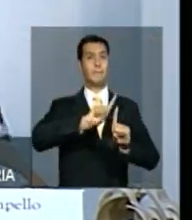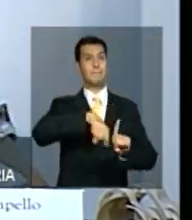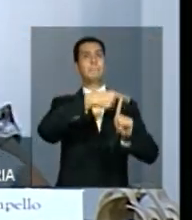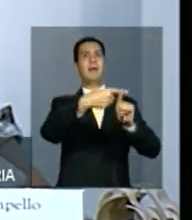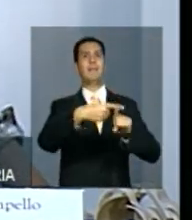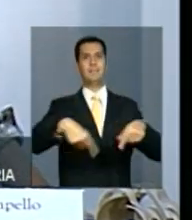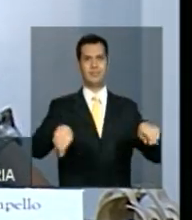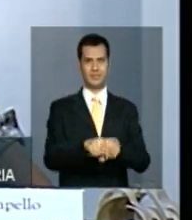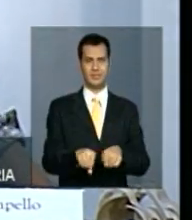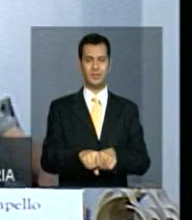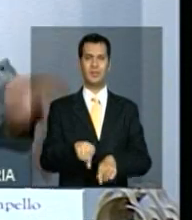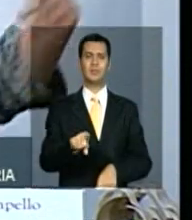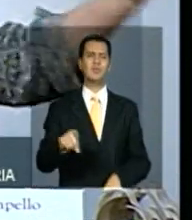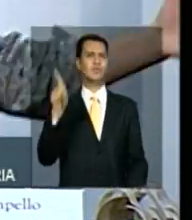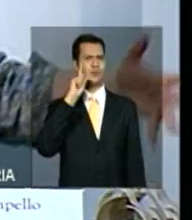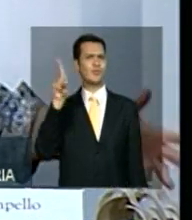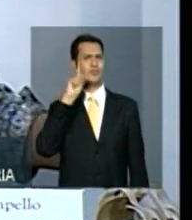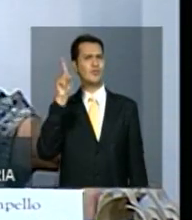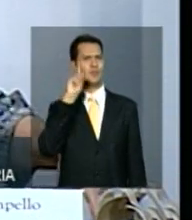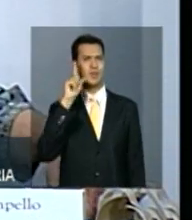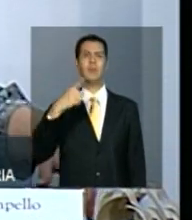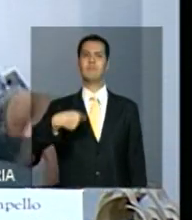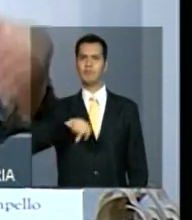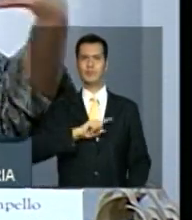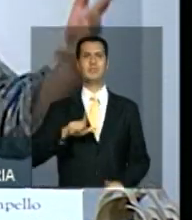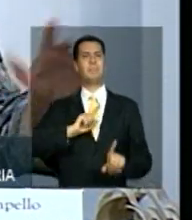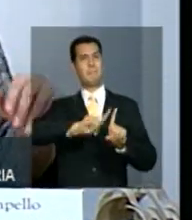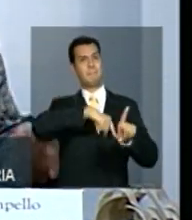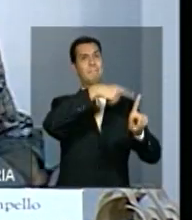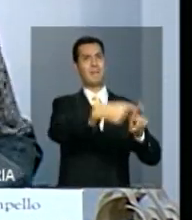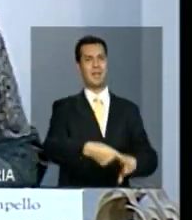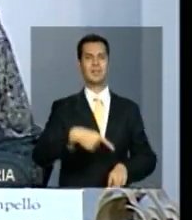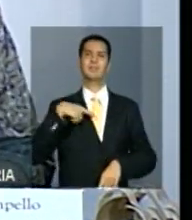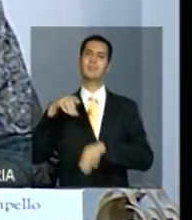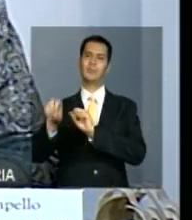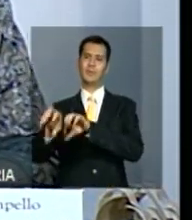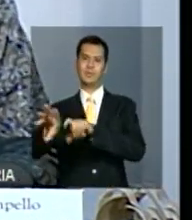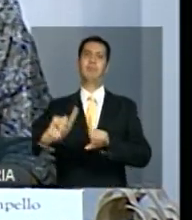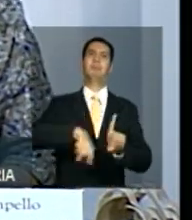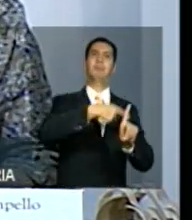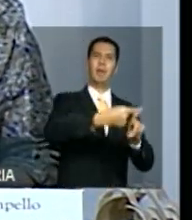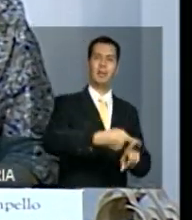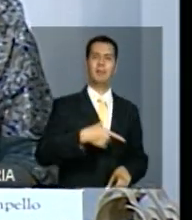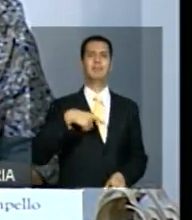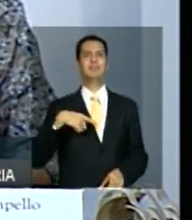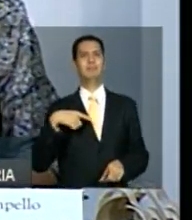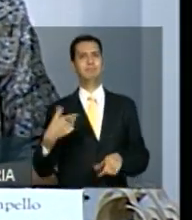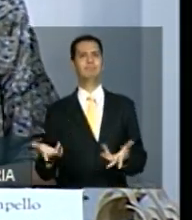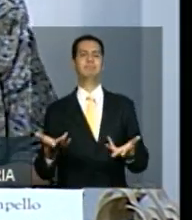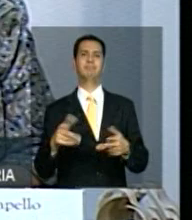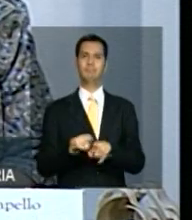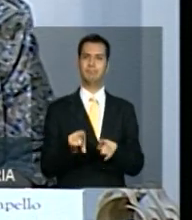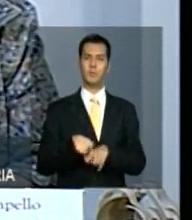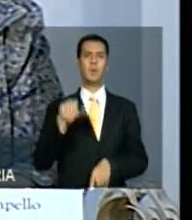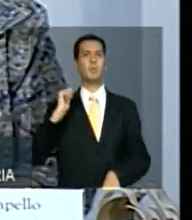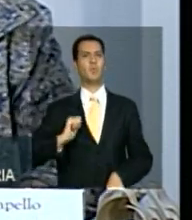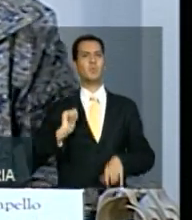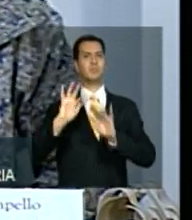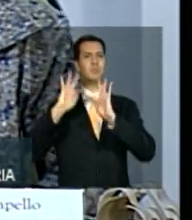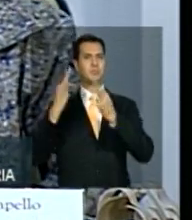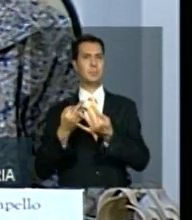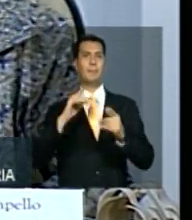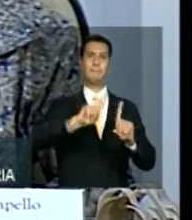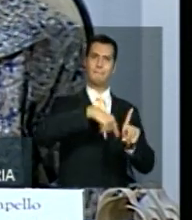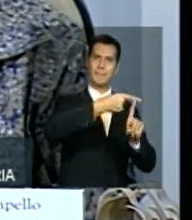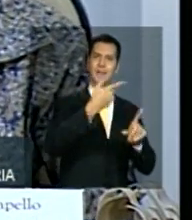gente computa novos os números do Mais Educação cada dia nós comput novos números assim como Bolsa Família